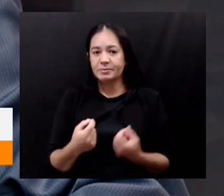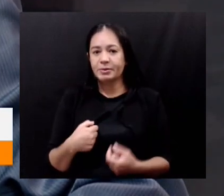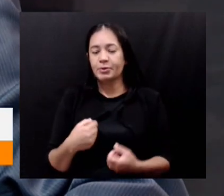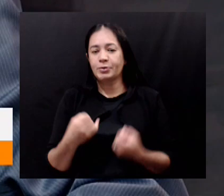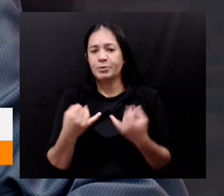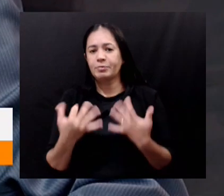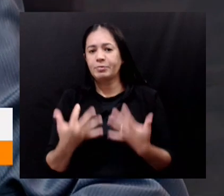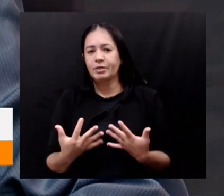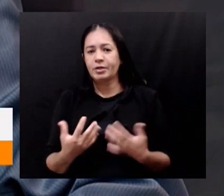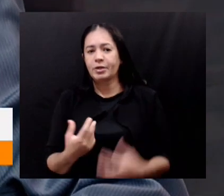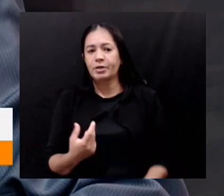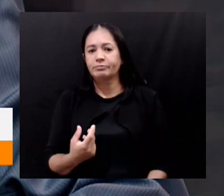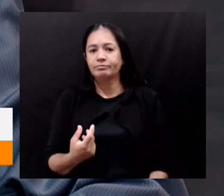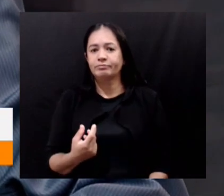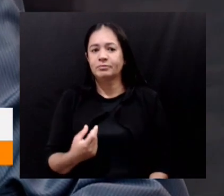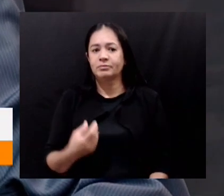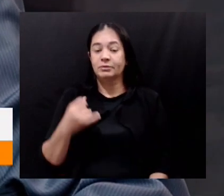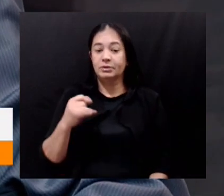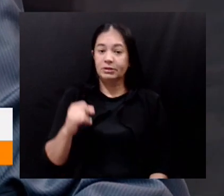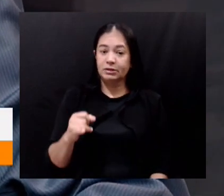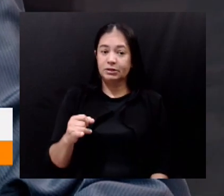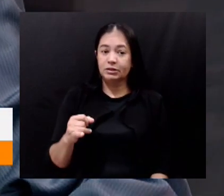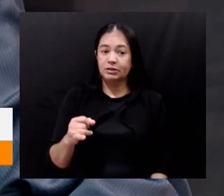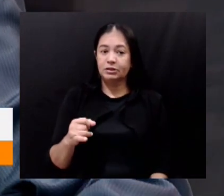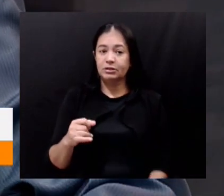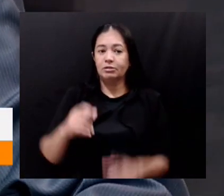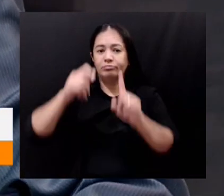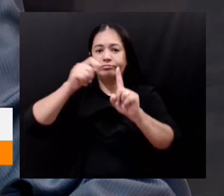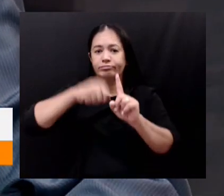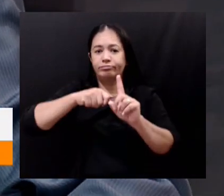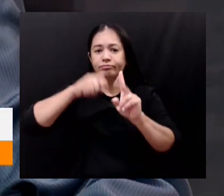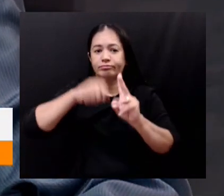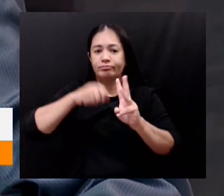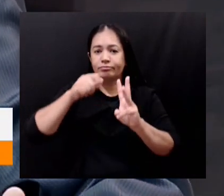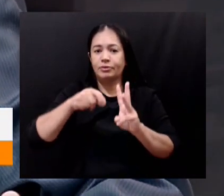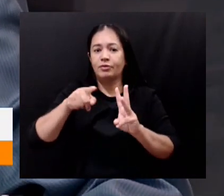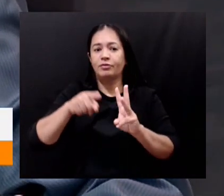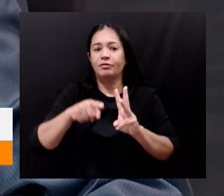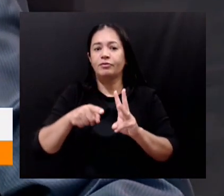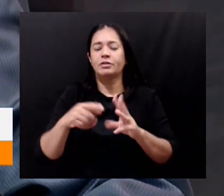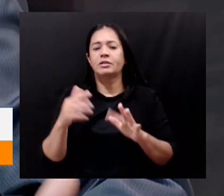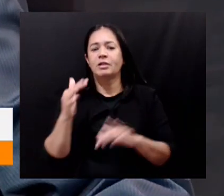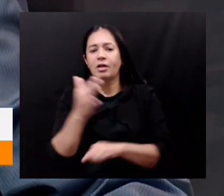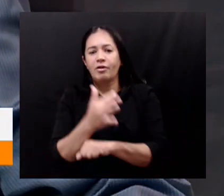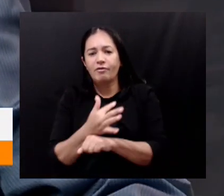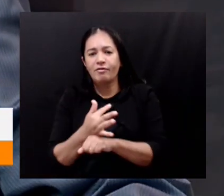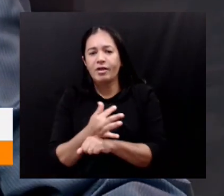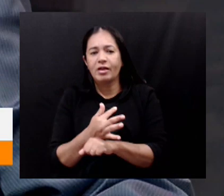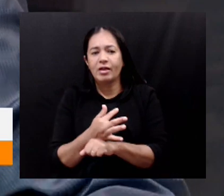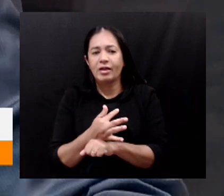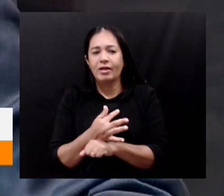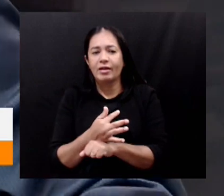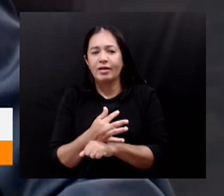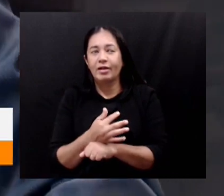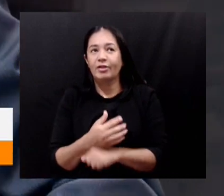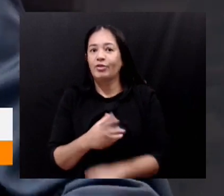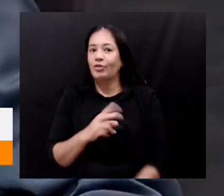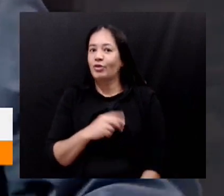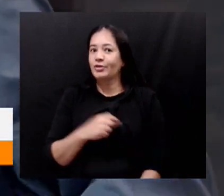tendo em vista que 90 dias são mais do que necessário para você tirar umas boas férias, passar um pe quem Uhum. me dera tirar 3 meses de férias.